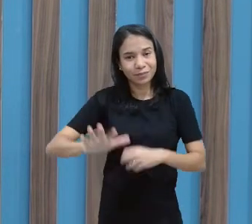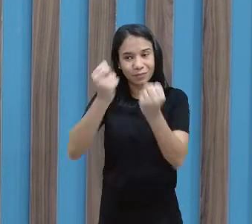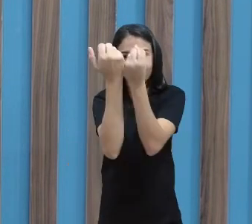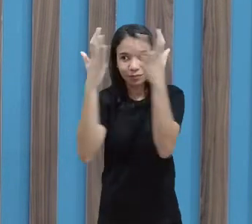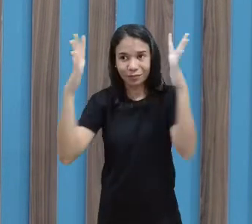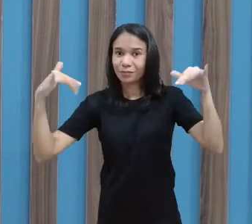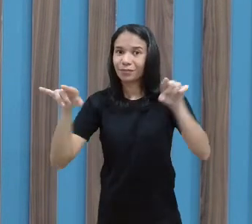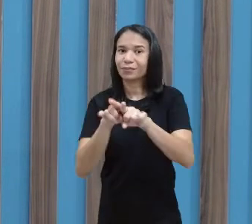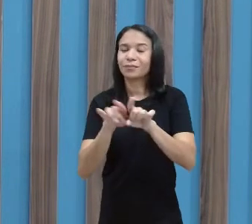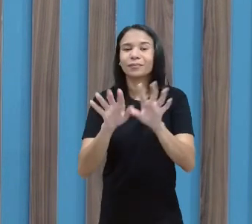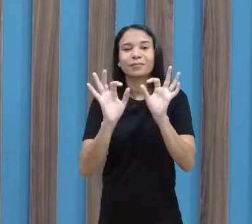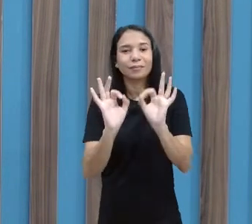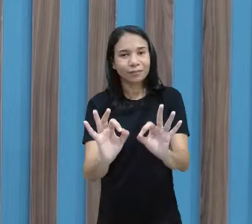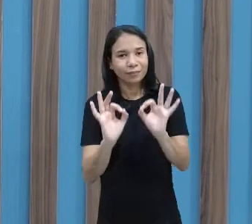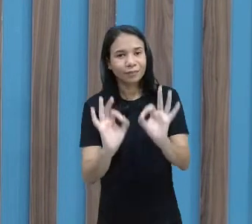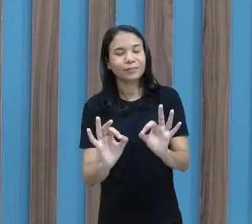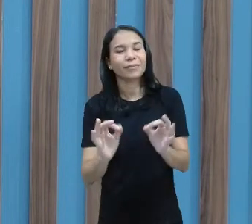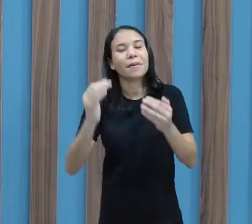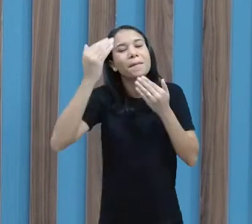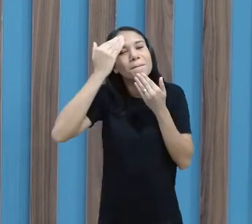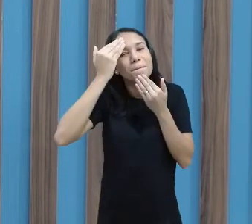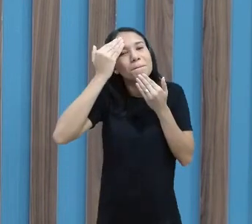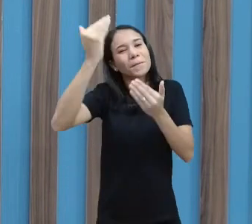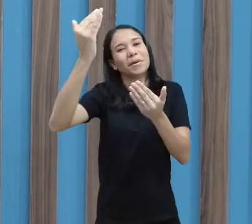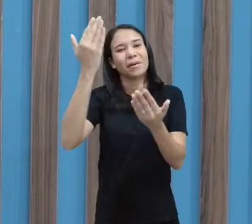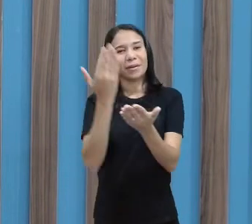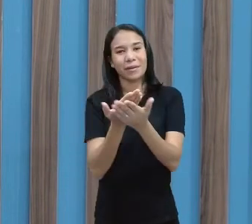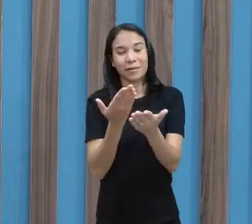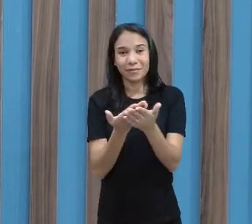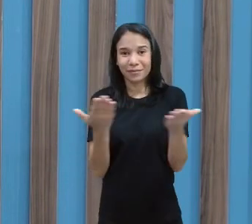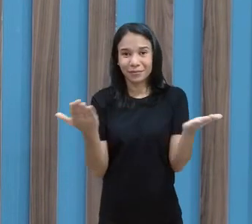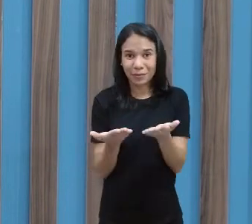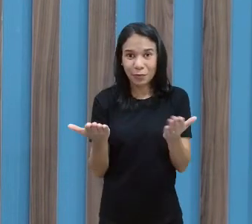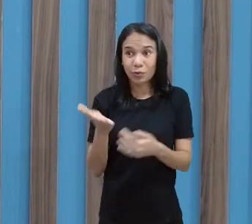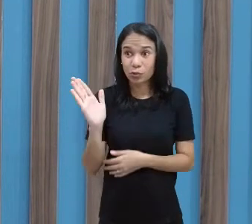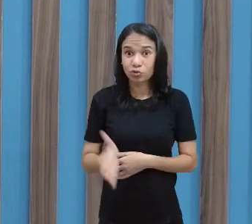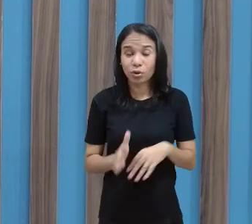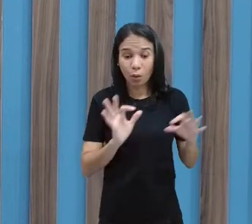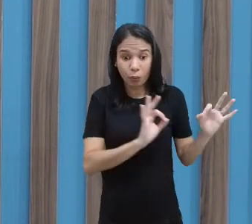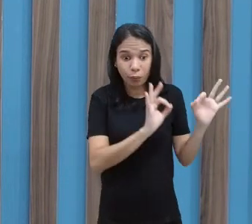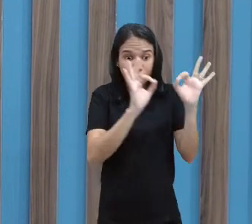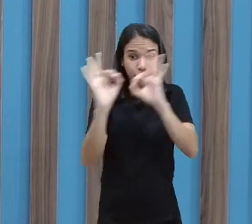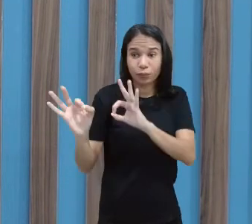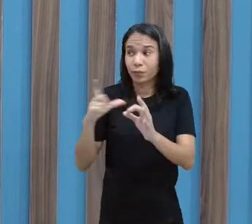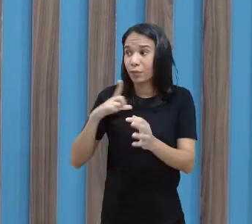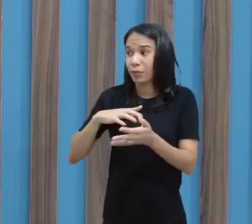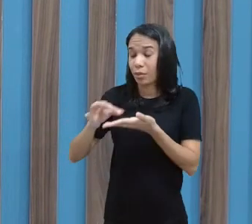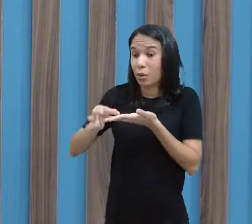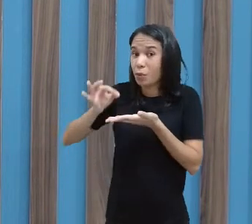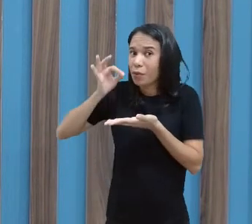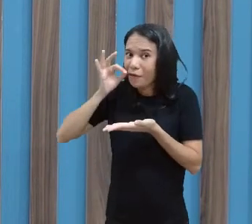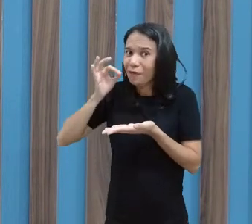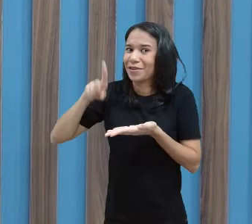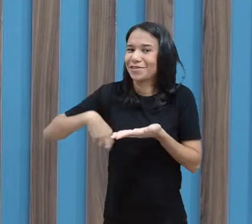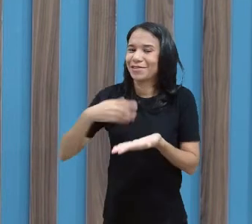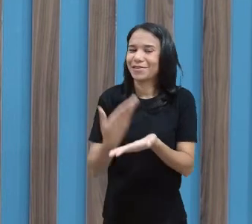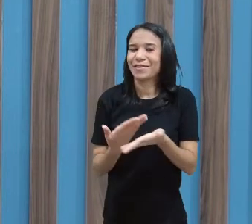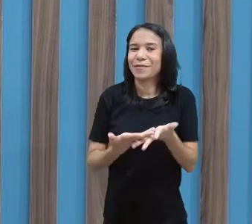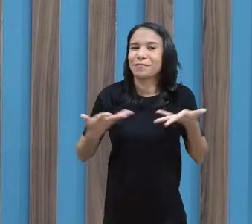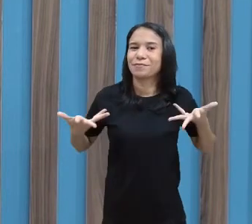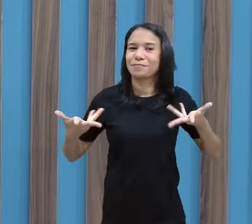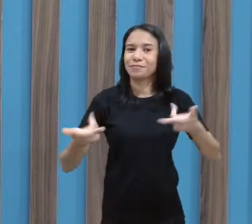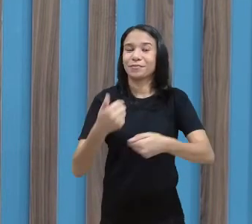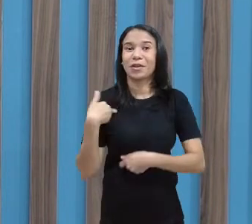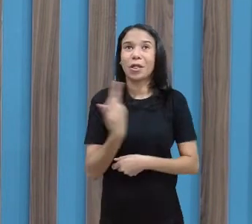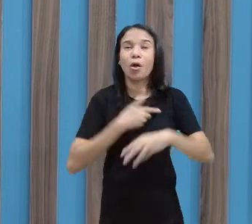aí, certo? Eu quero agradecer a aula de hoje. Eu já estava aqui acompanhando a aula com um cafezinho, essa aula maravilhosa para a gente ficar